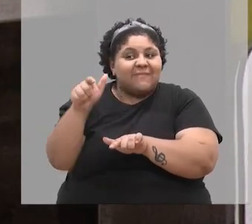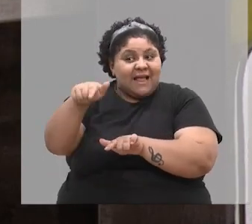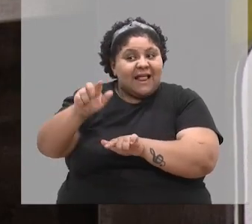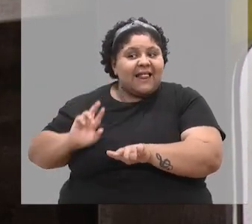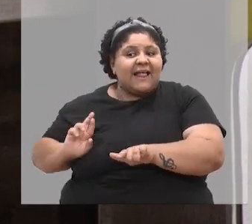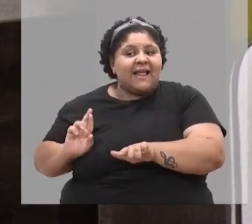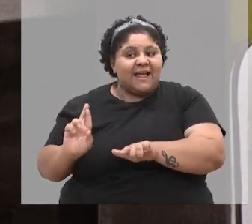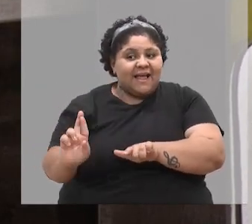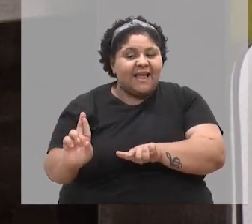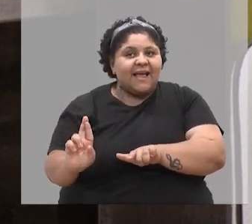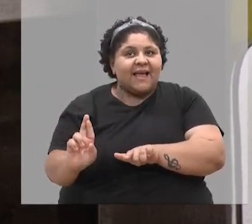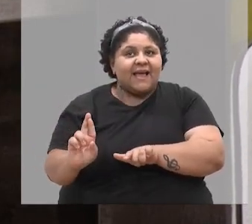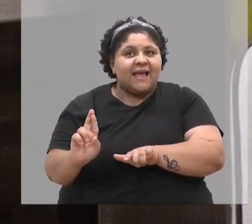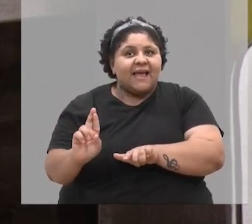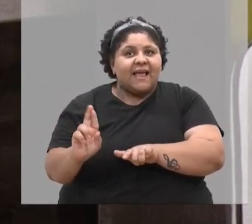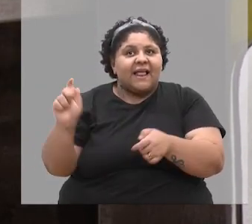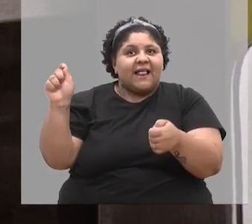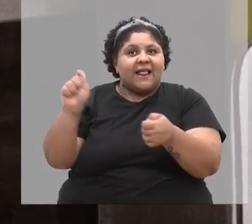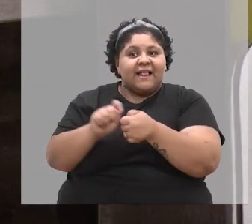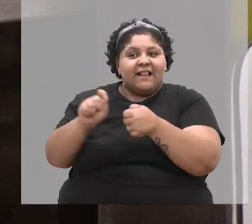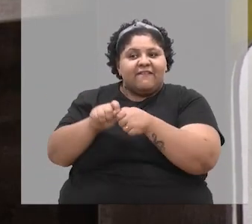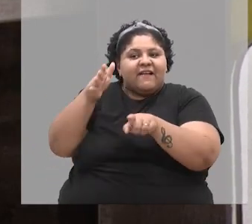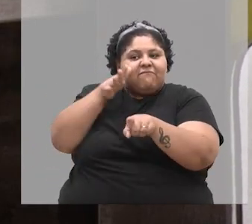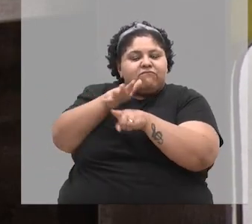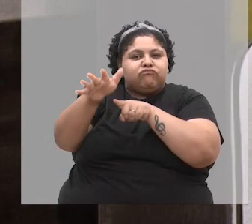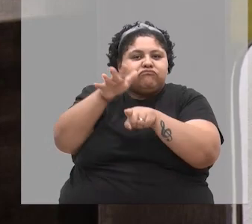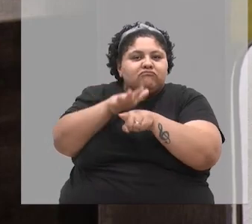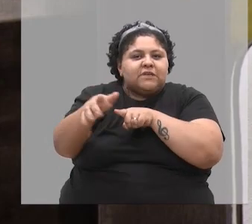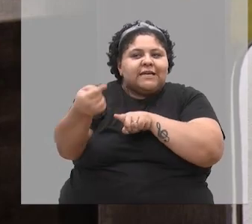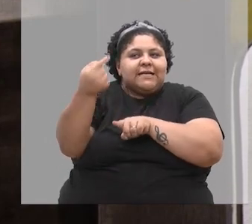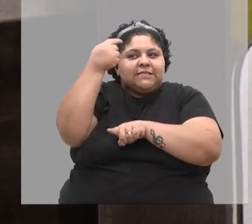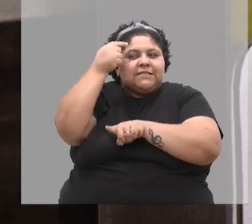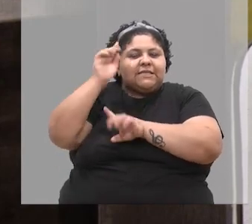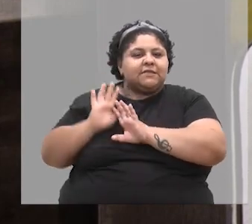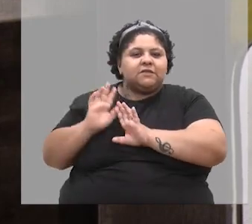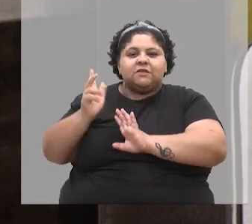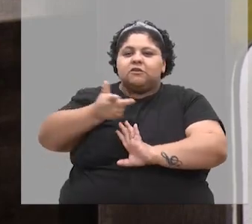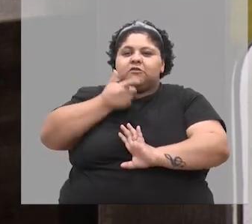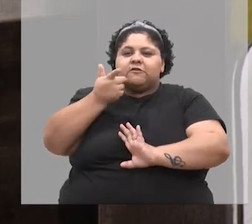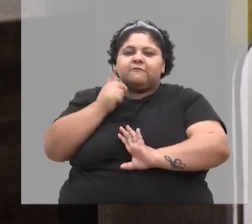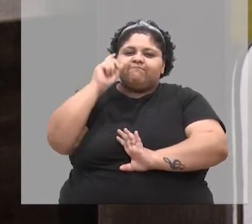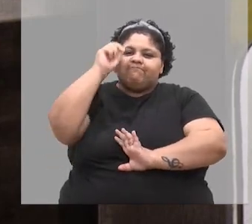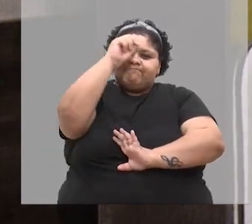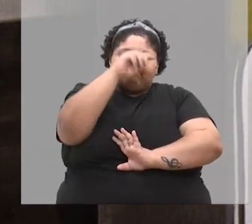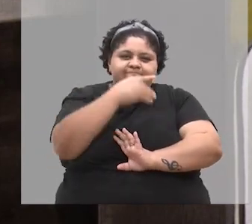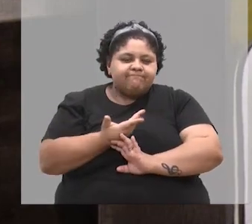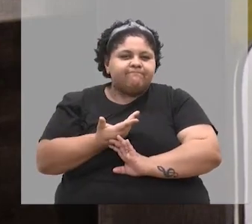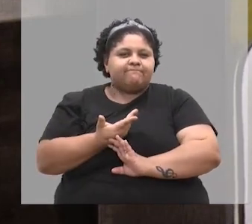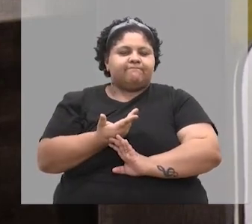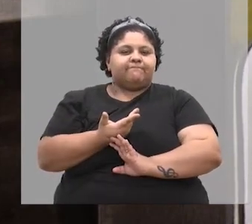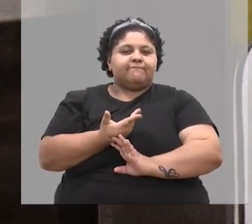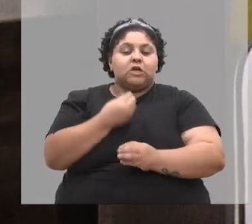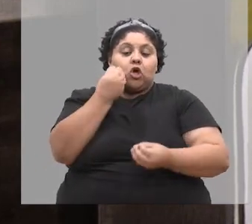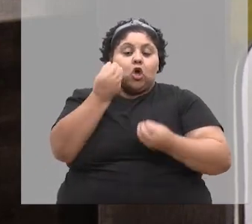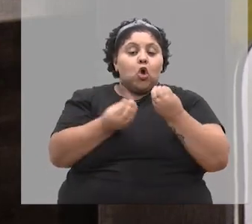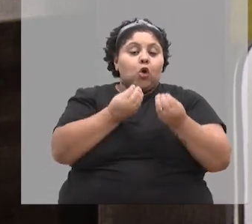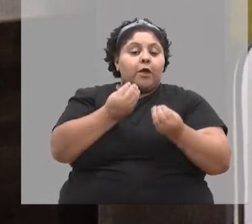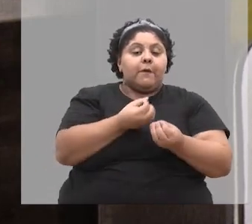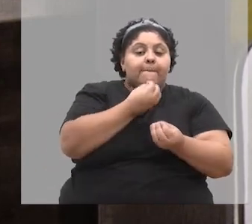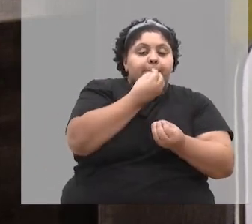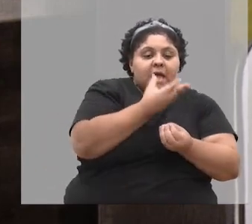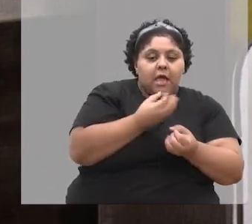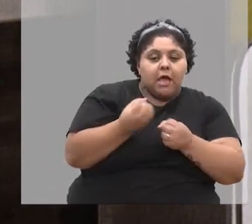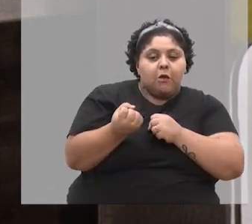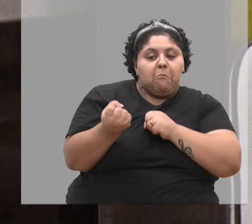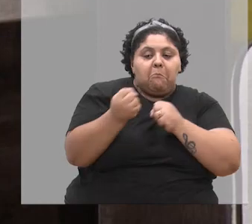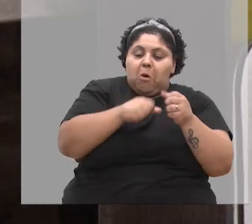pessoas que estão ali representando seu segmento e elas trazem as demandas, trazem as ideias, falam das dificuldades, né,